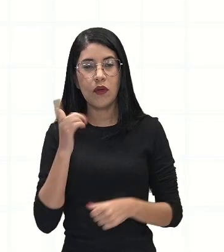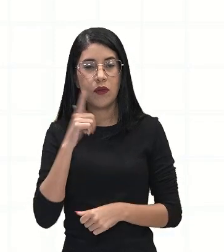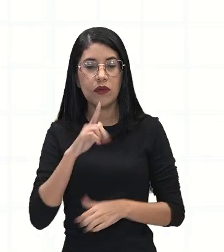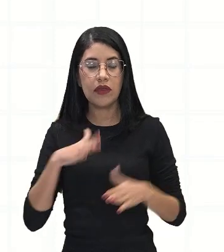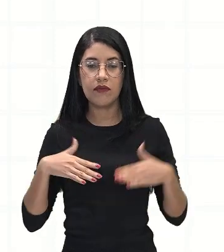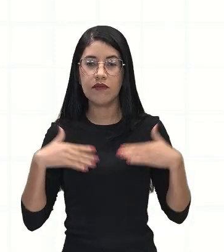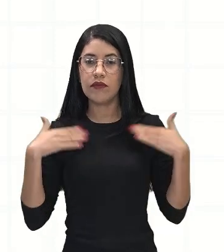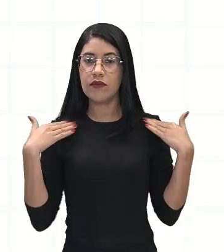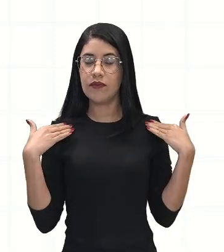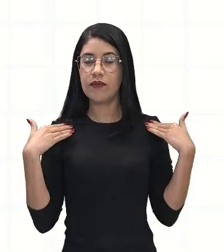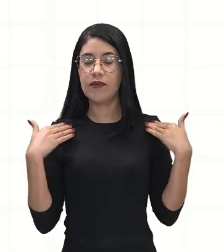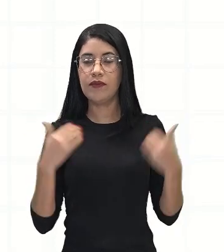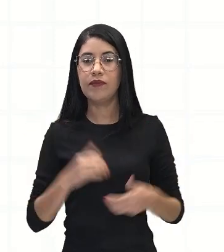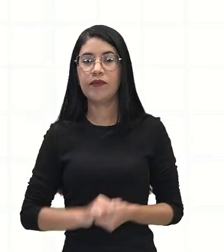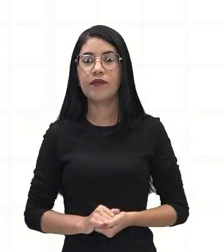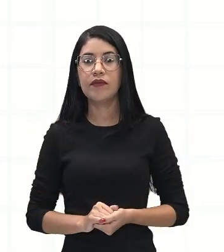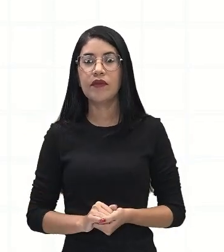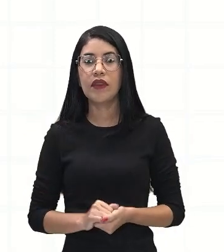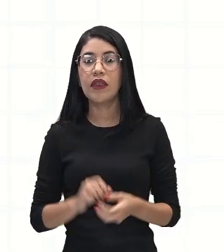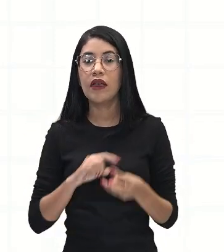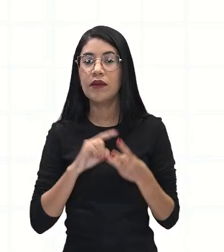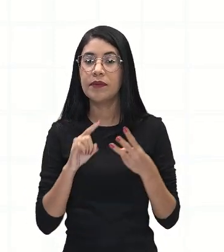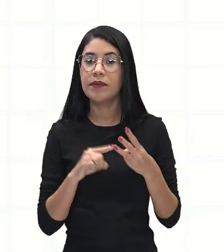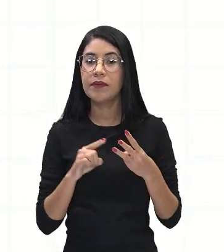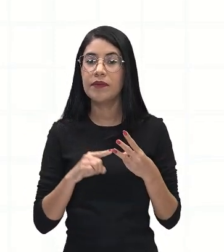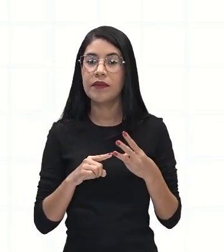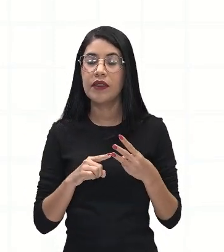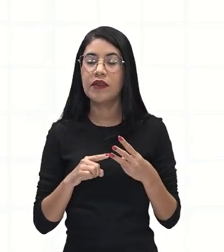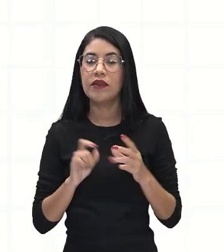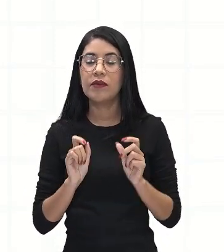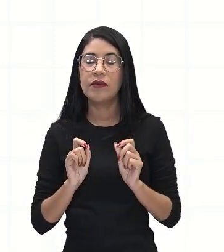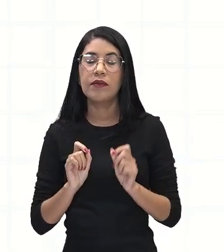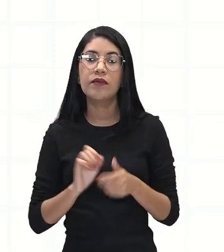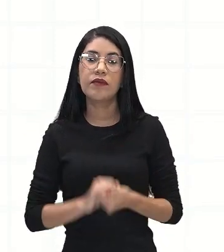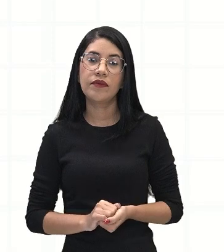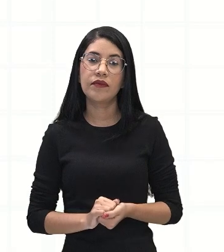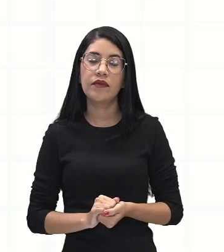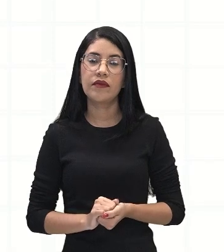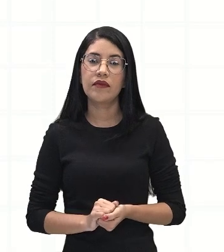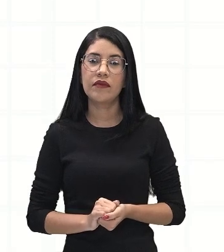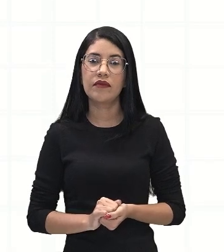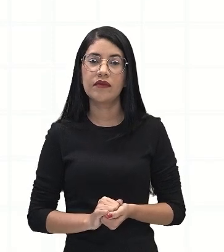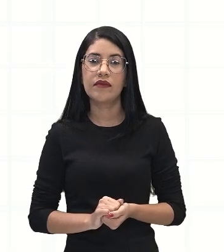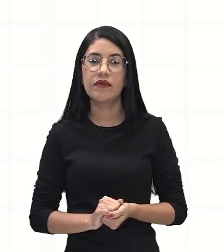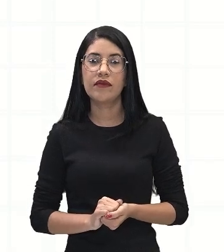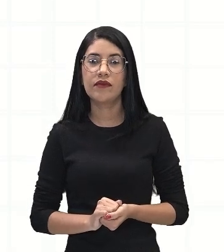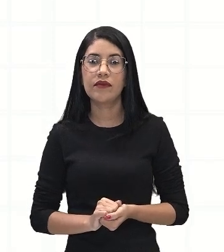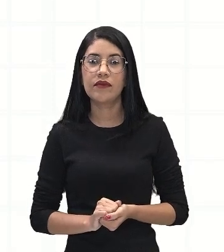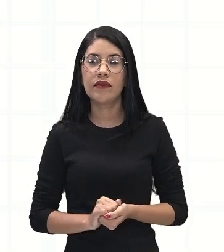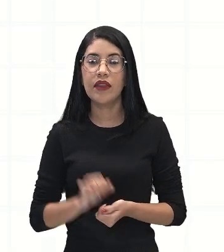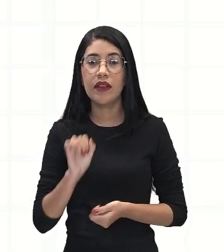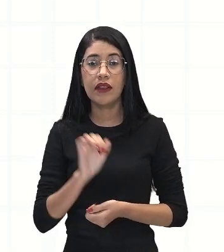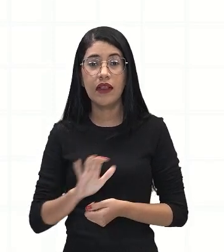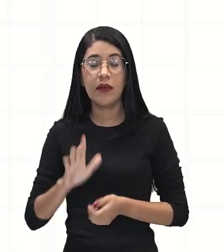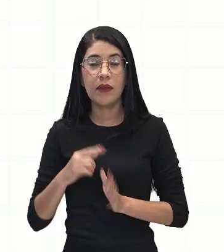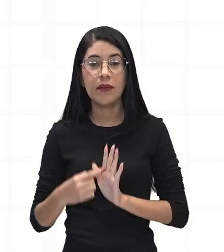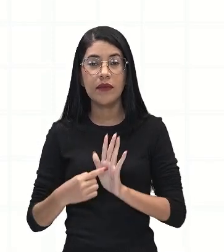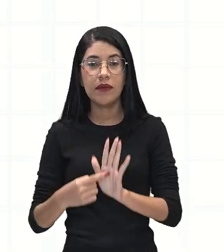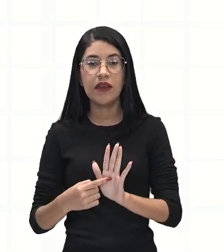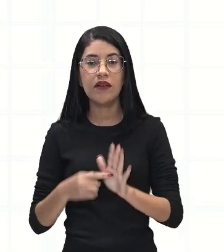Agora nós vamos para o nosso terceiro desvio postural mais conhecido. Na próxima figura vocês vão